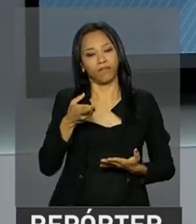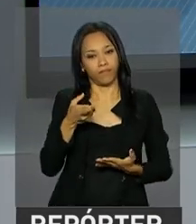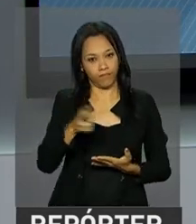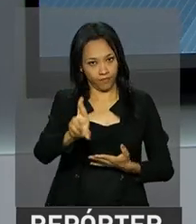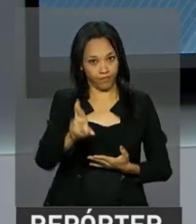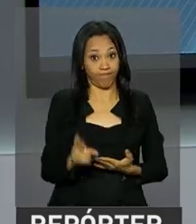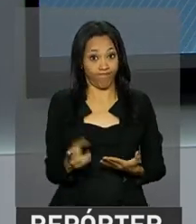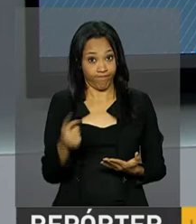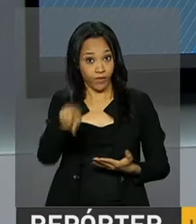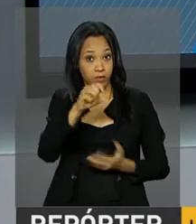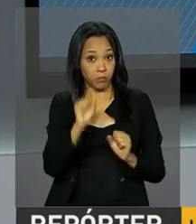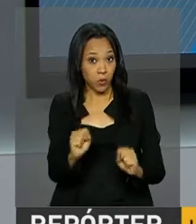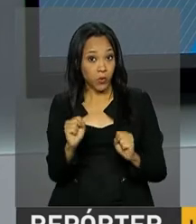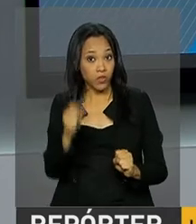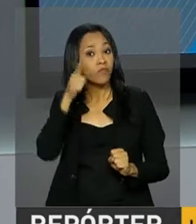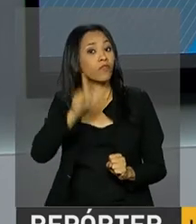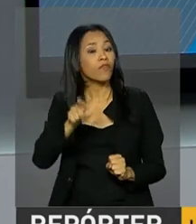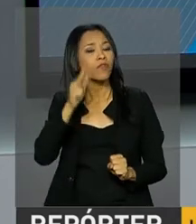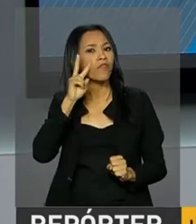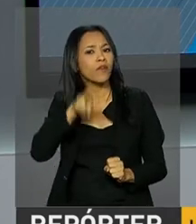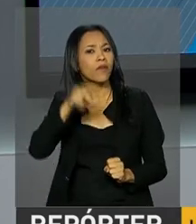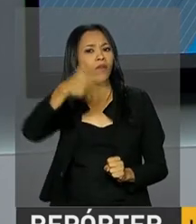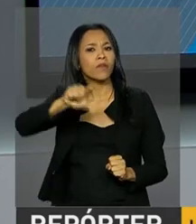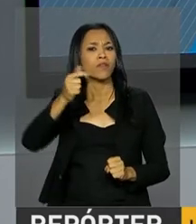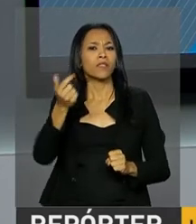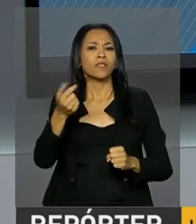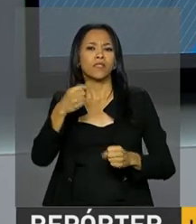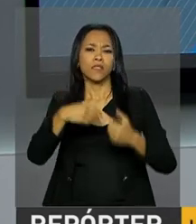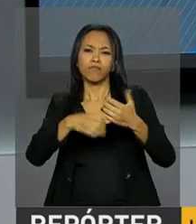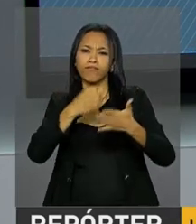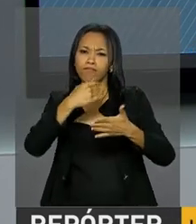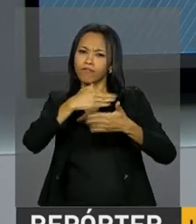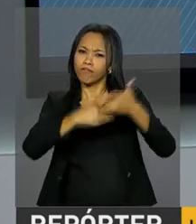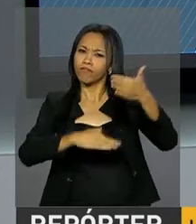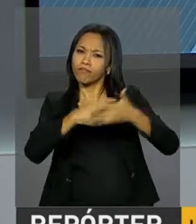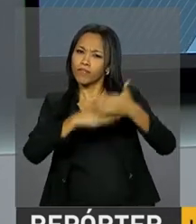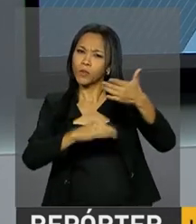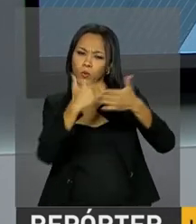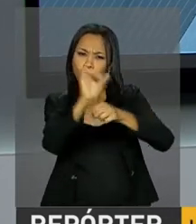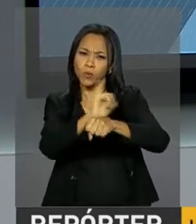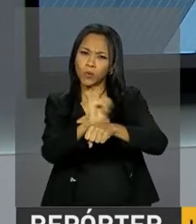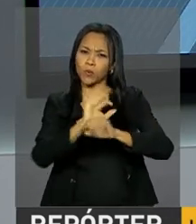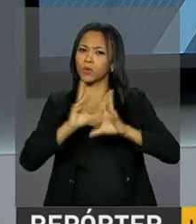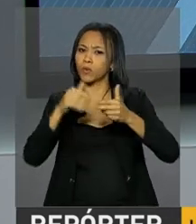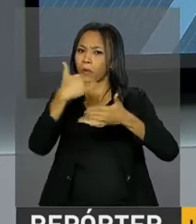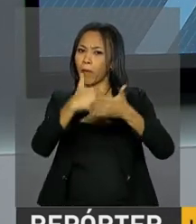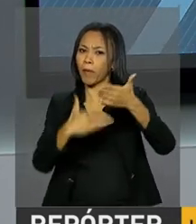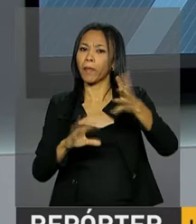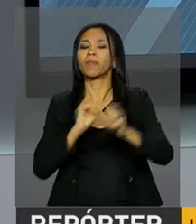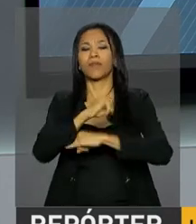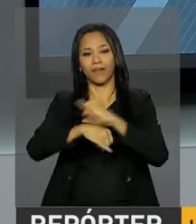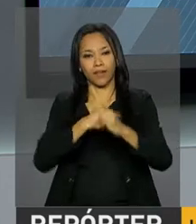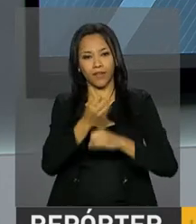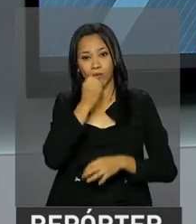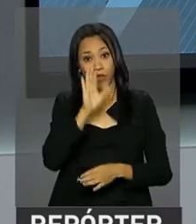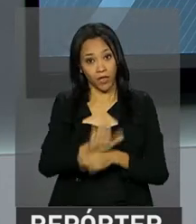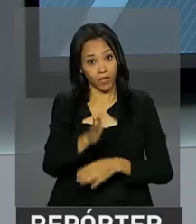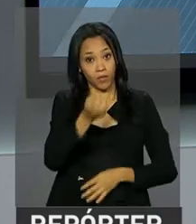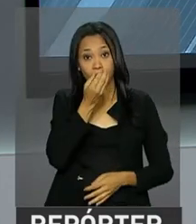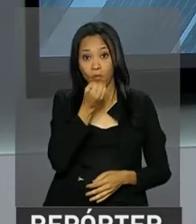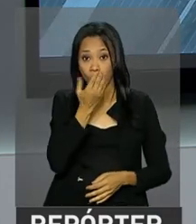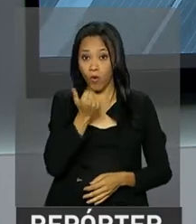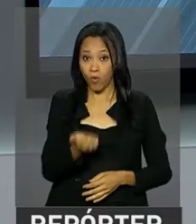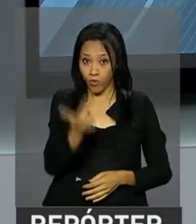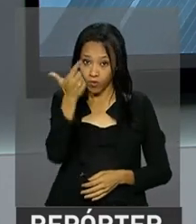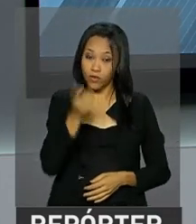nbr você pode rever as nossas reportagens do youtube toda a programação também está na internet uma boa tarde pra você o bom